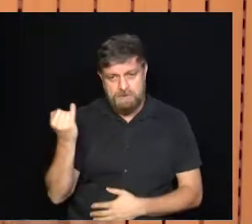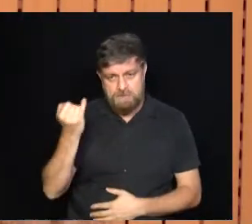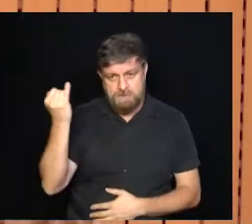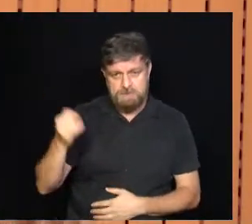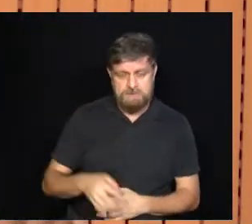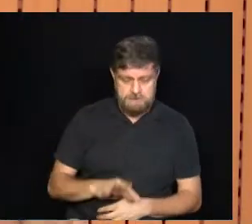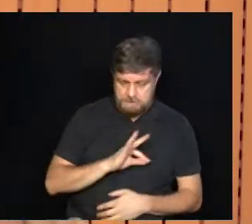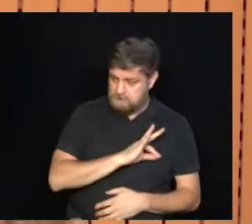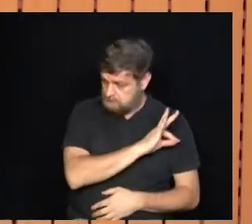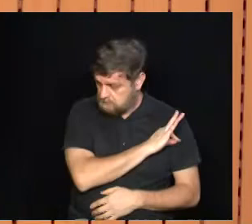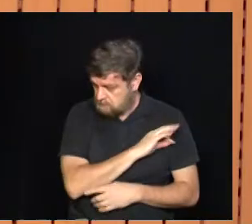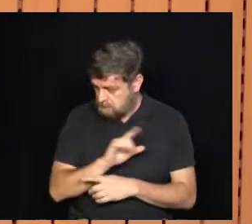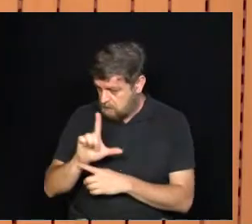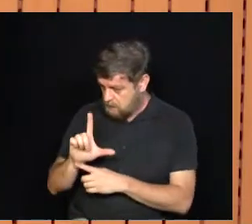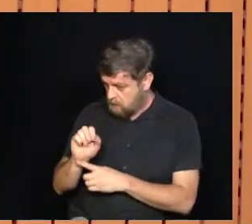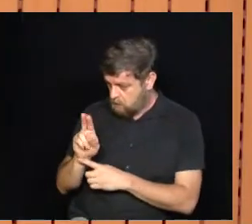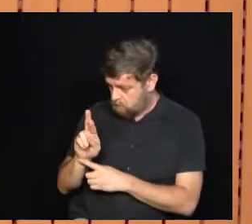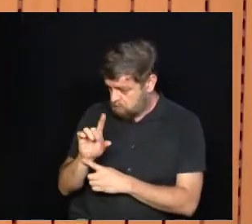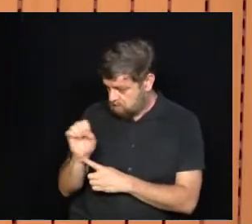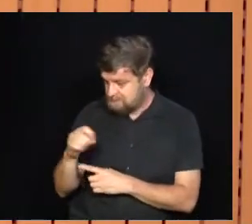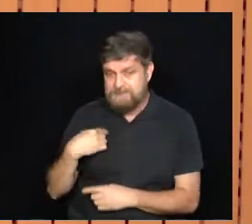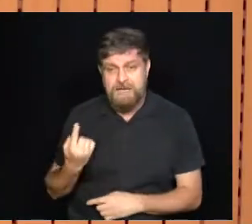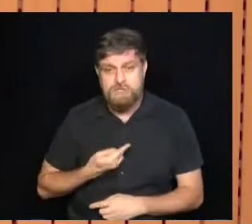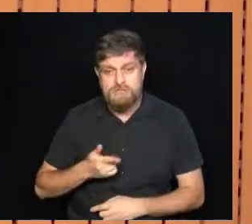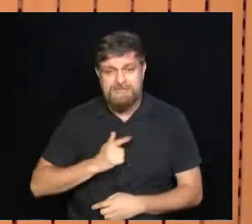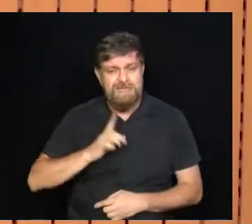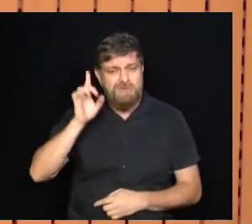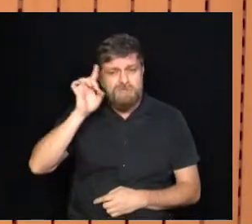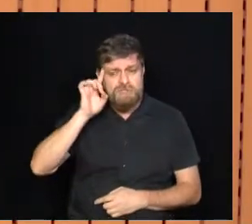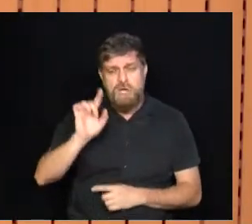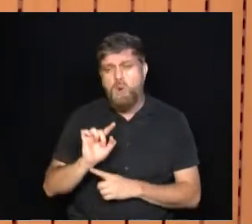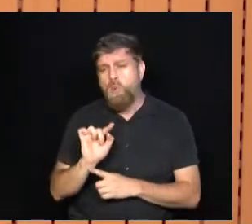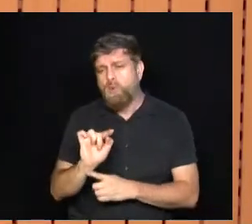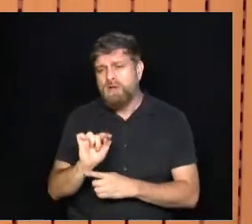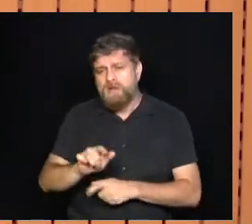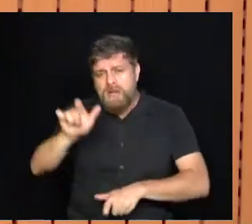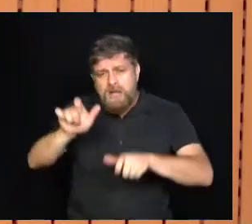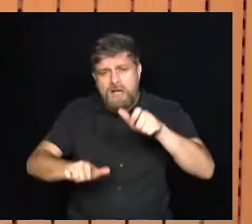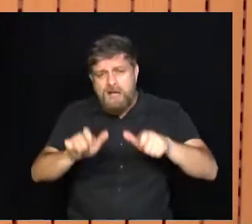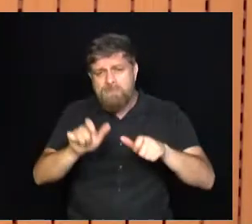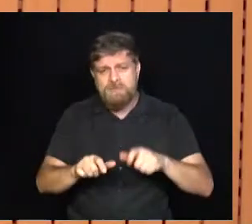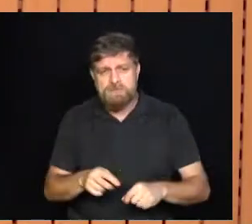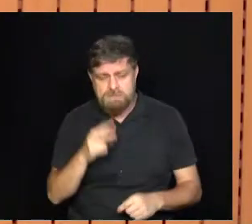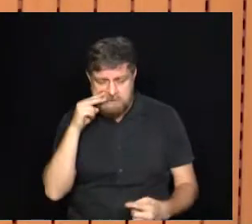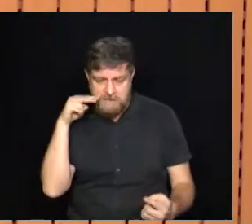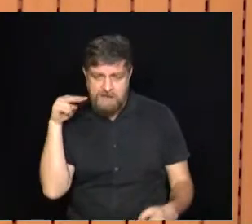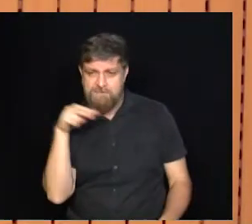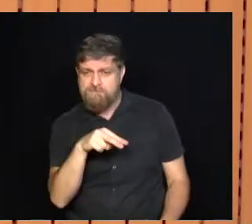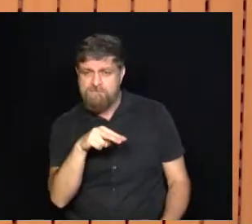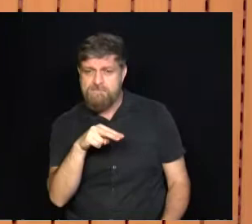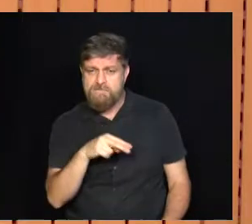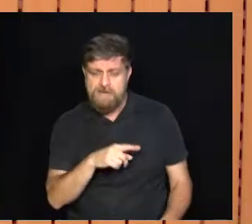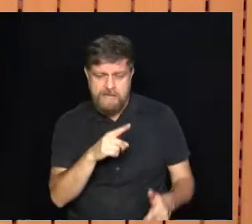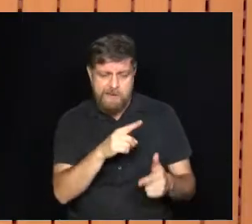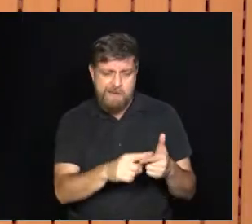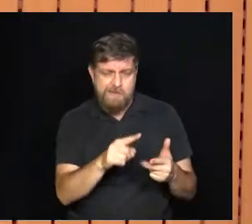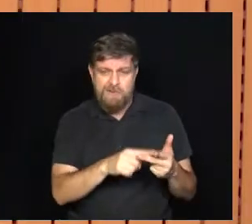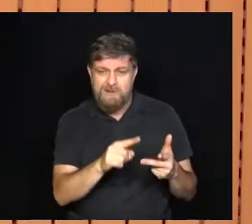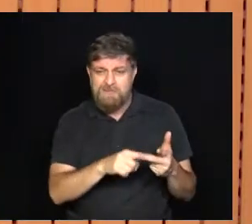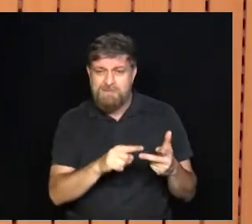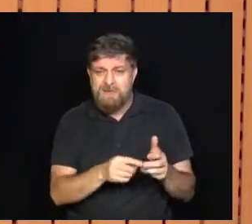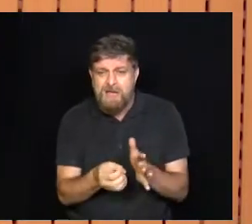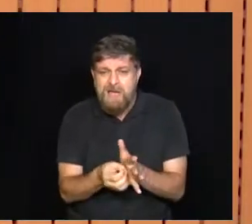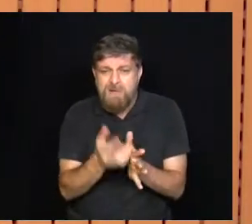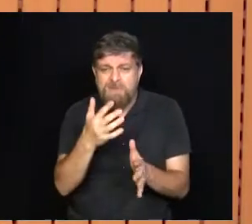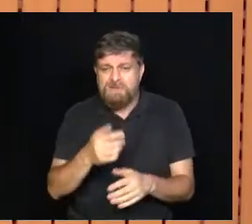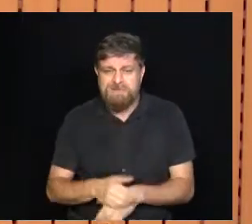comandante, e a gente tem isso no nosso dia a dia. Muitas pessoas veem um fato, veem uma situação, e muitas vezes elas